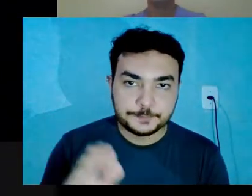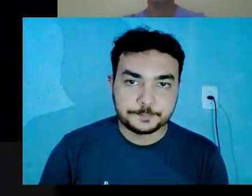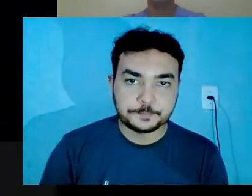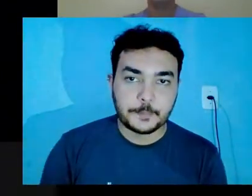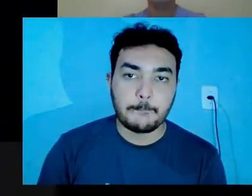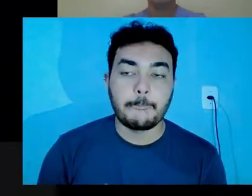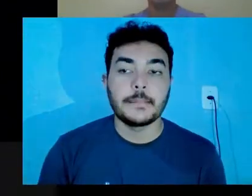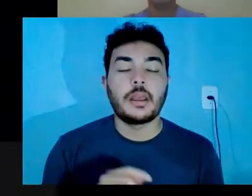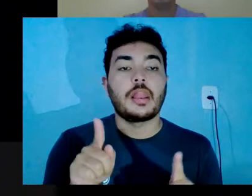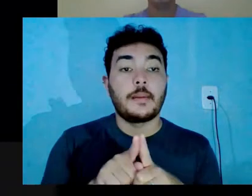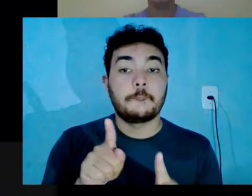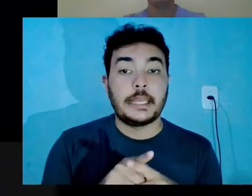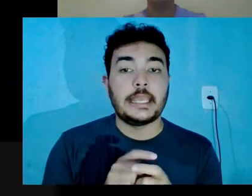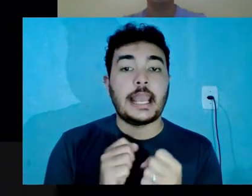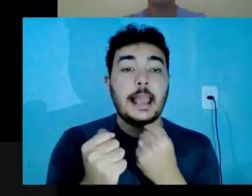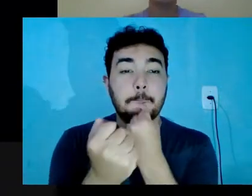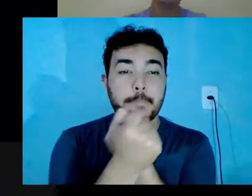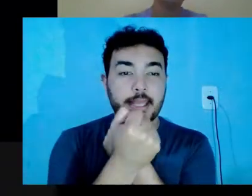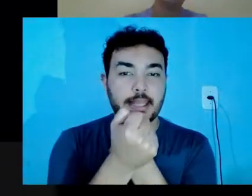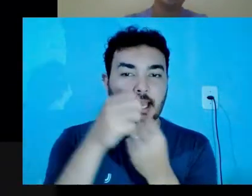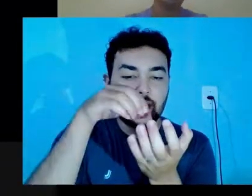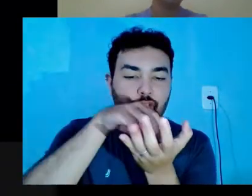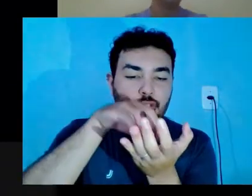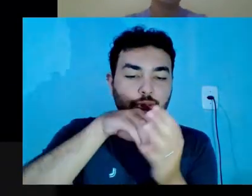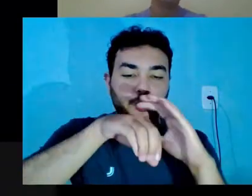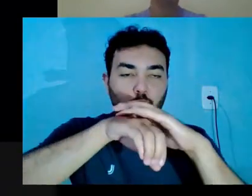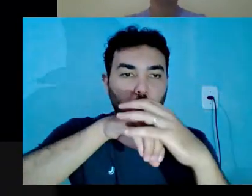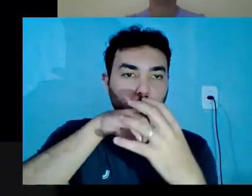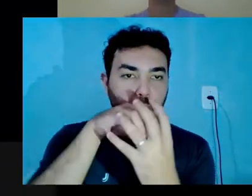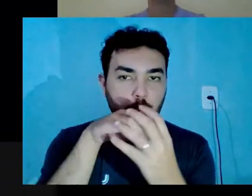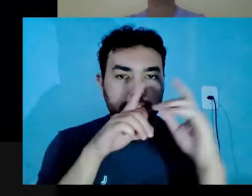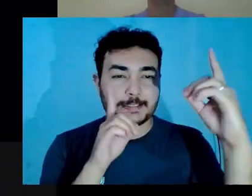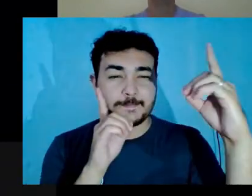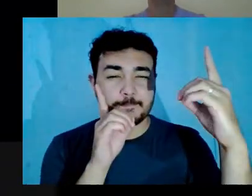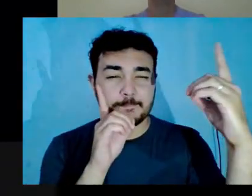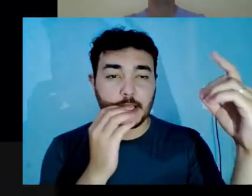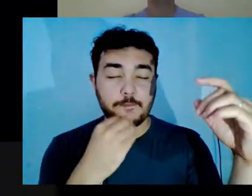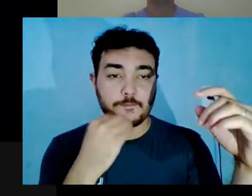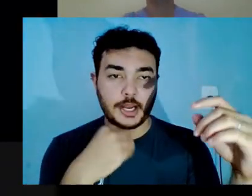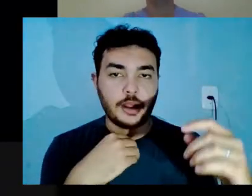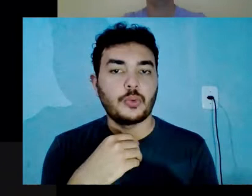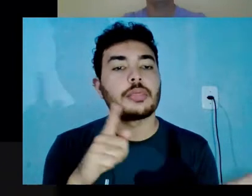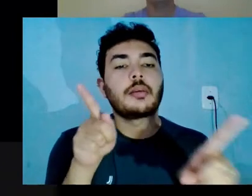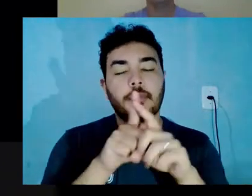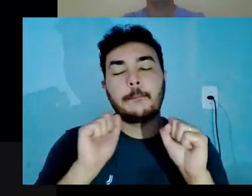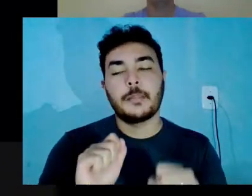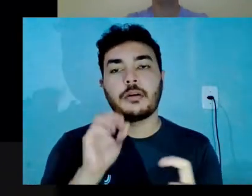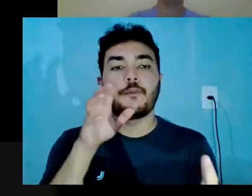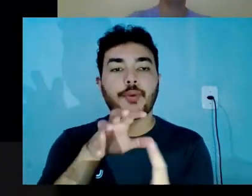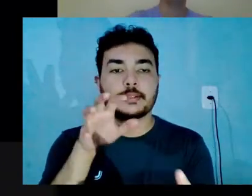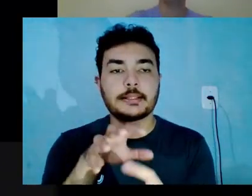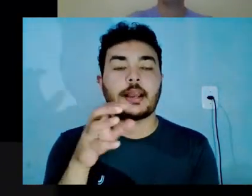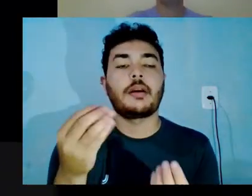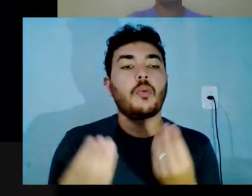eletrônica, né? Que isso poderia estar associado a esse fator e, consequentemente, não conseguir gerar uma